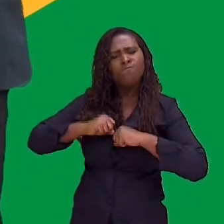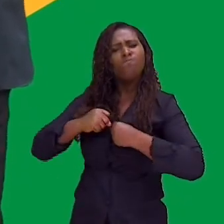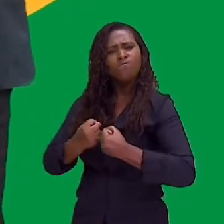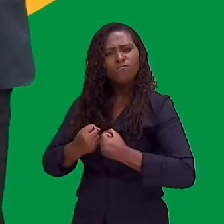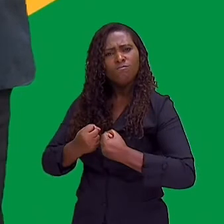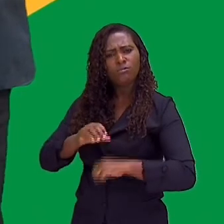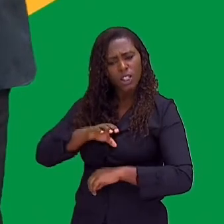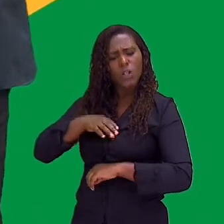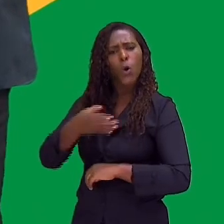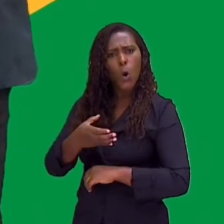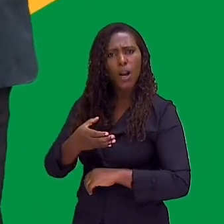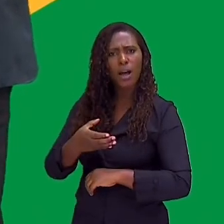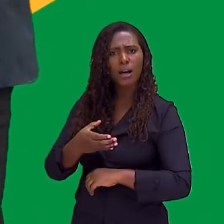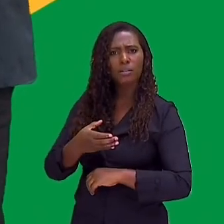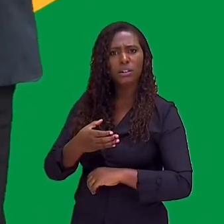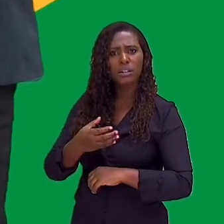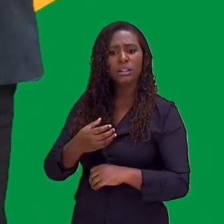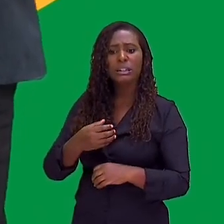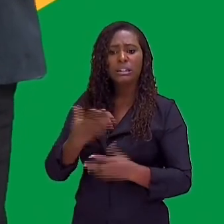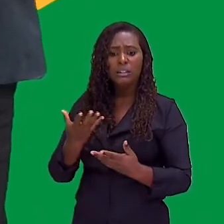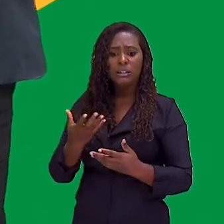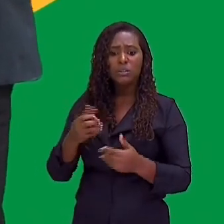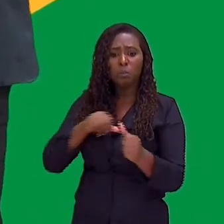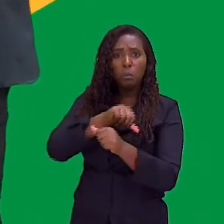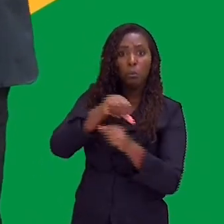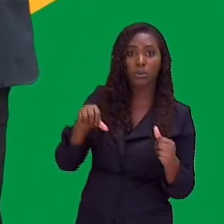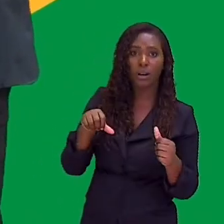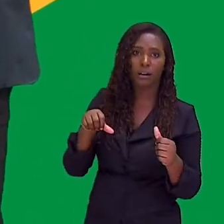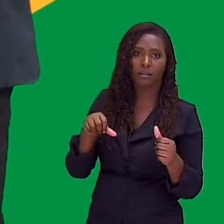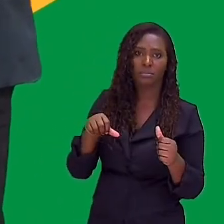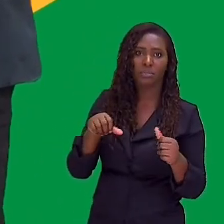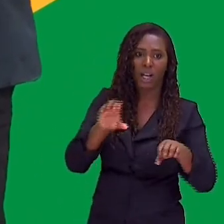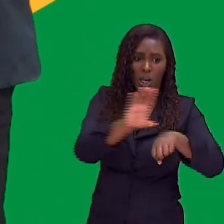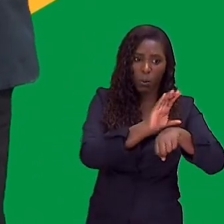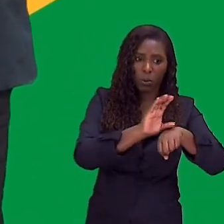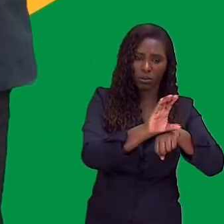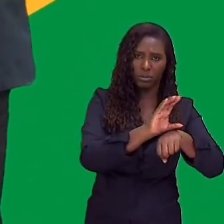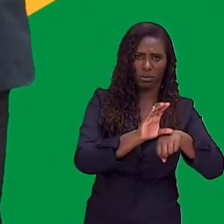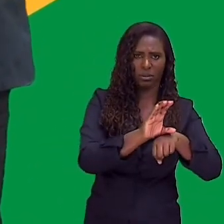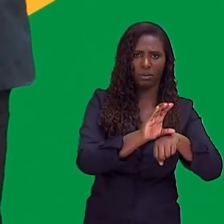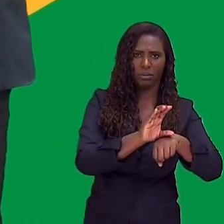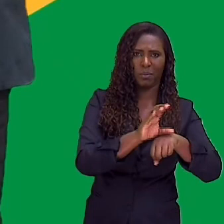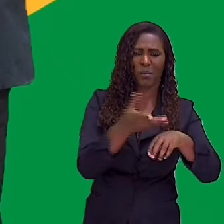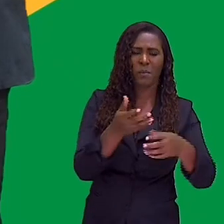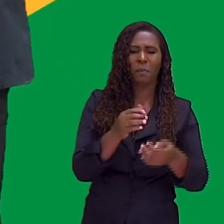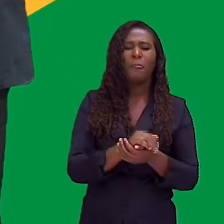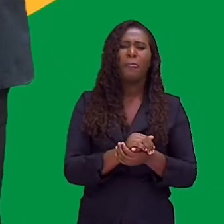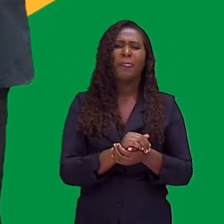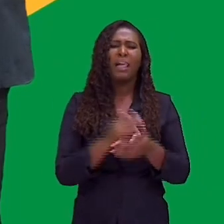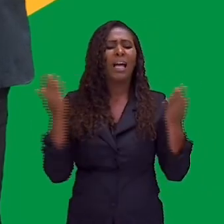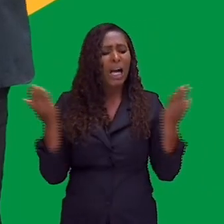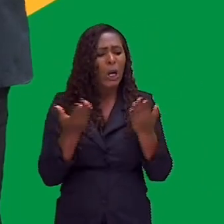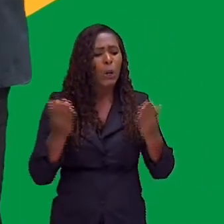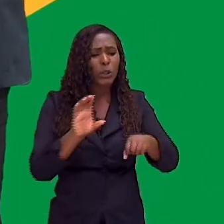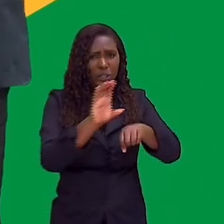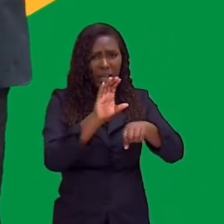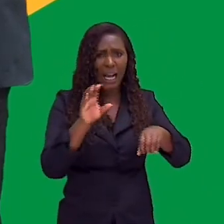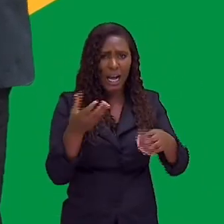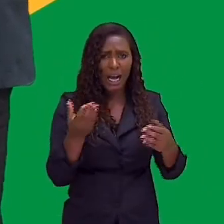de contratações para enfrentamento da calamidade pública nacional decorrente